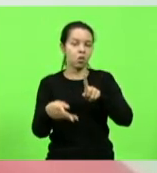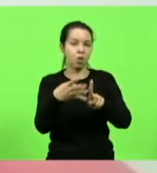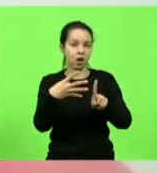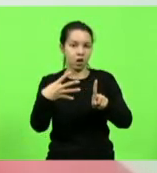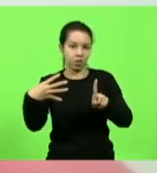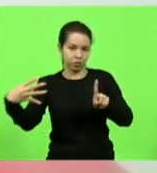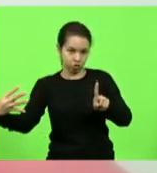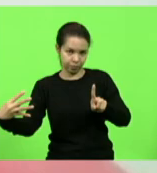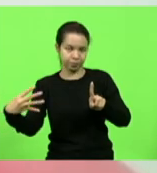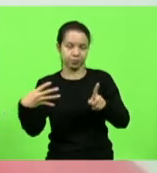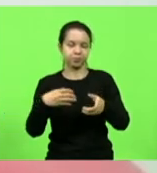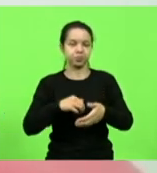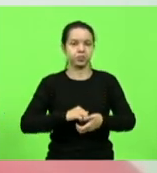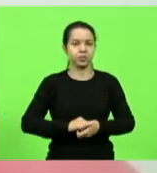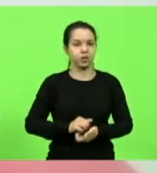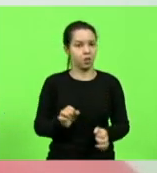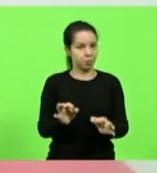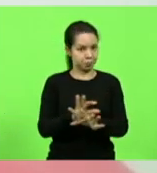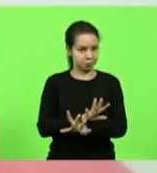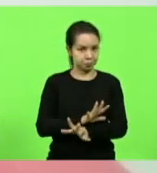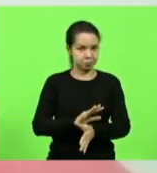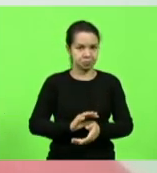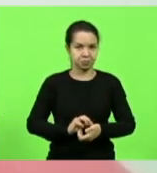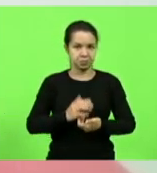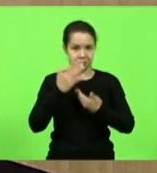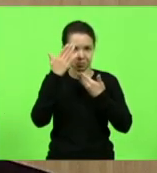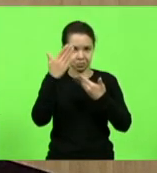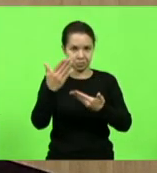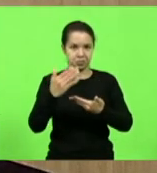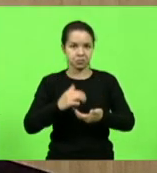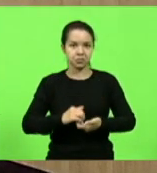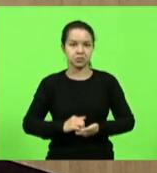LGBTQIA+. É isso, presidente, muito obrigada.